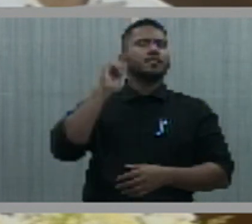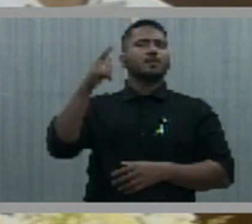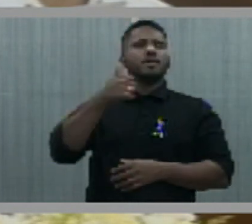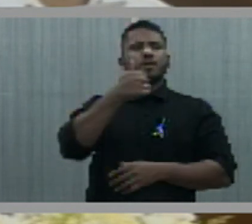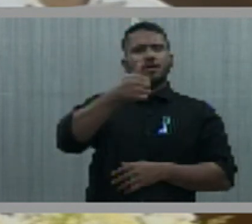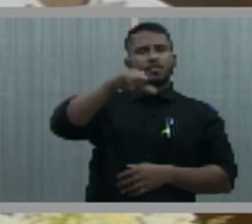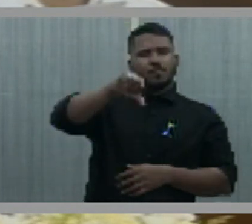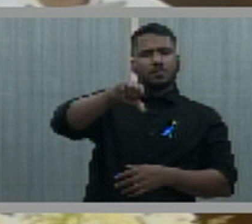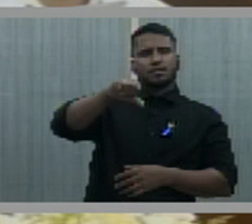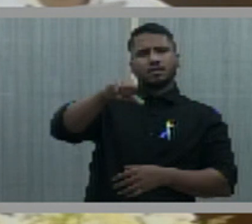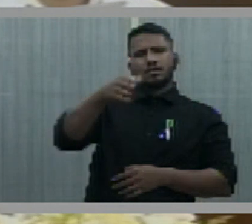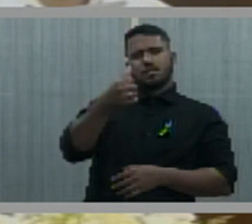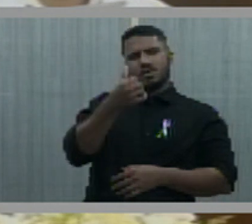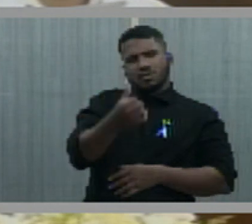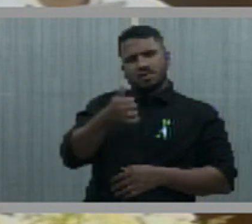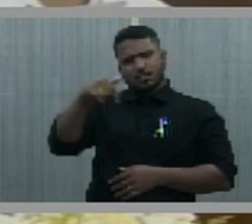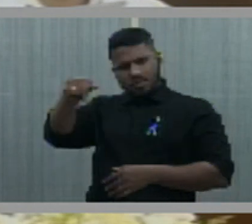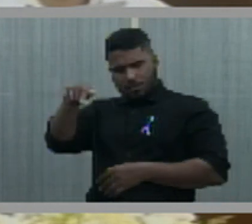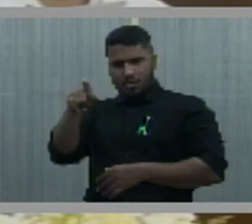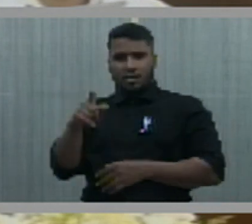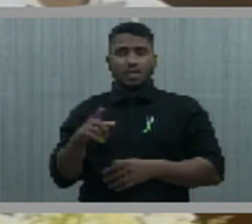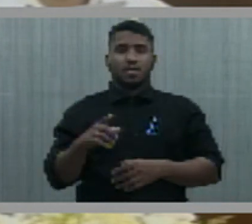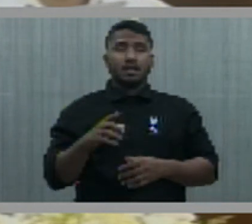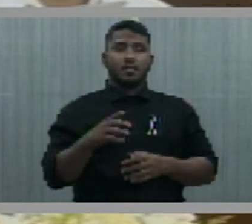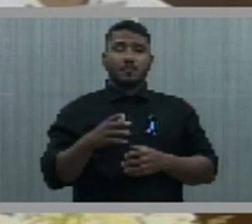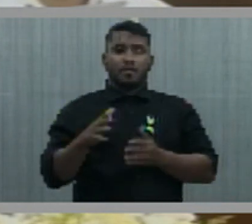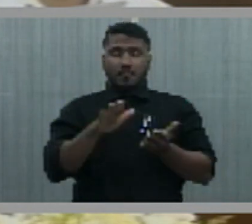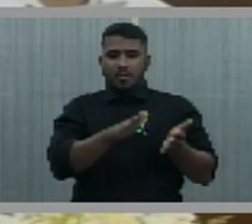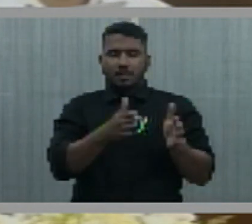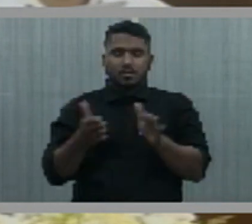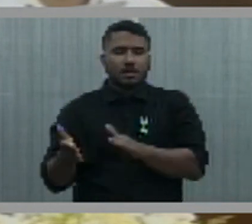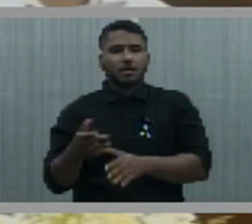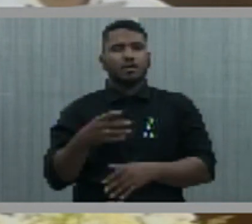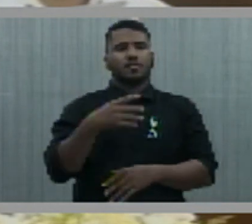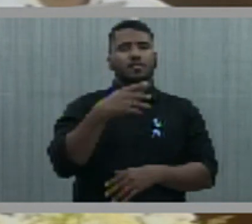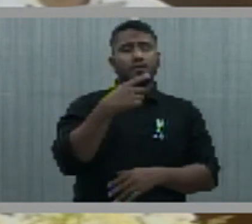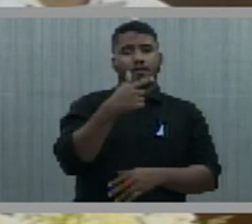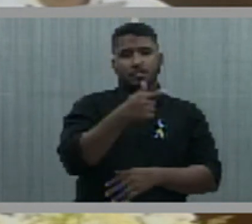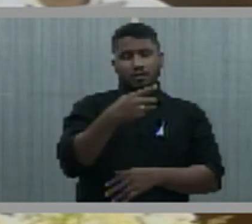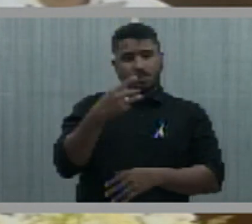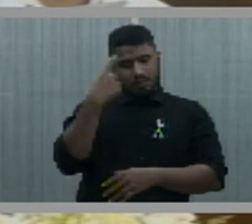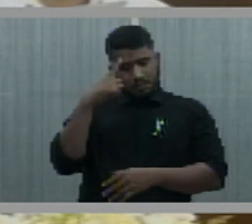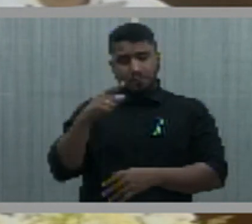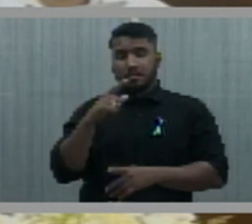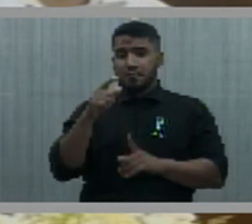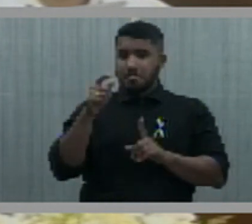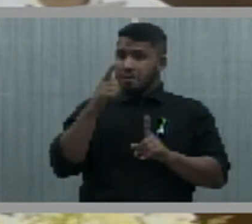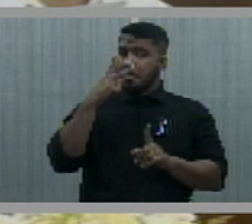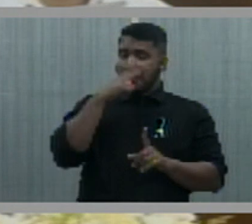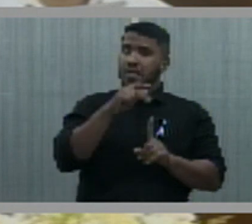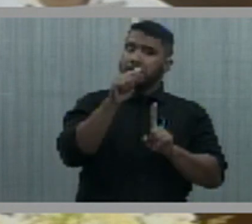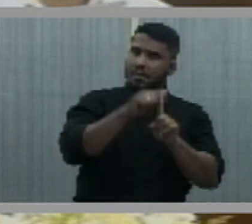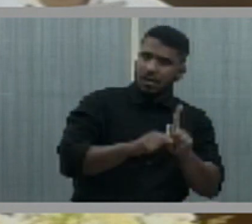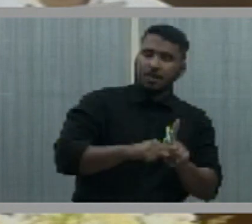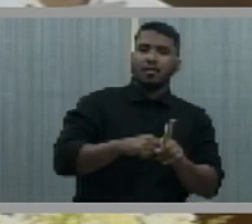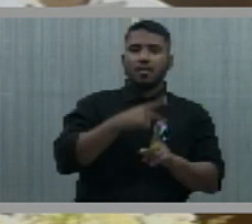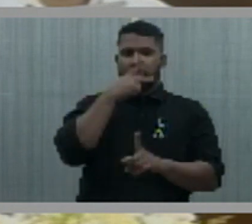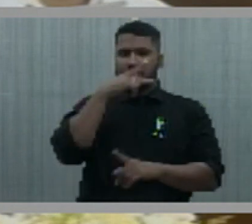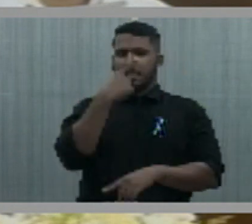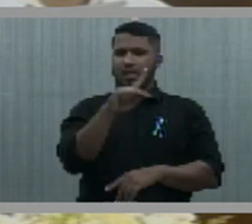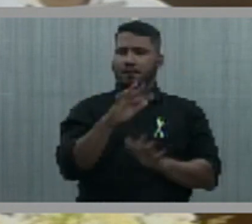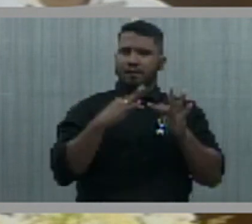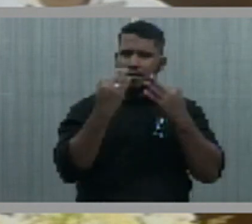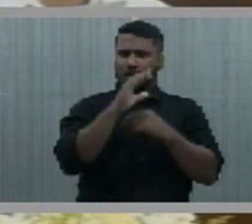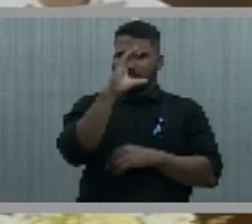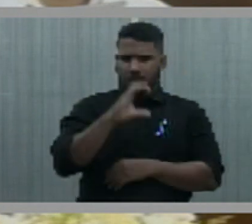abril de 1967, e foi batizado aos 23 dias do mesmo mês. Filho de pais católicos,